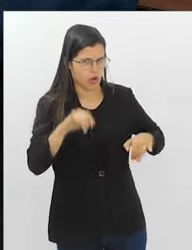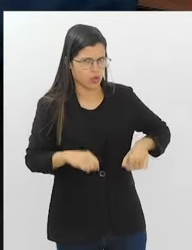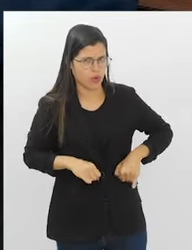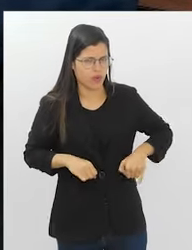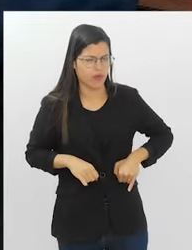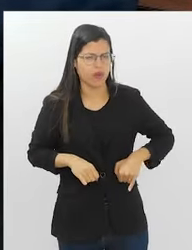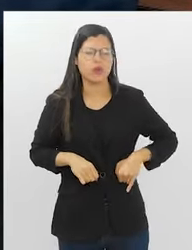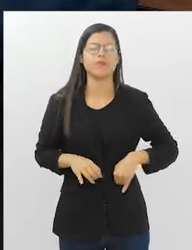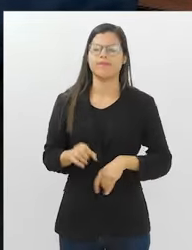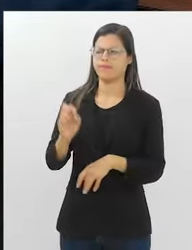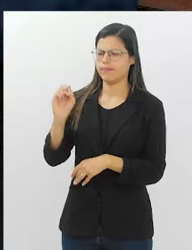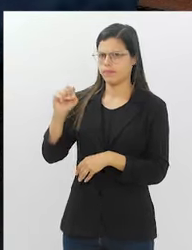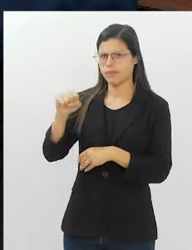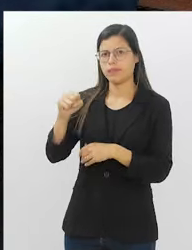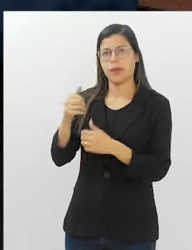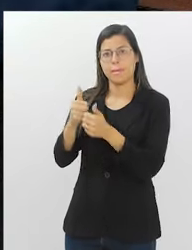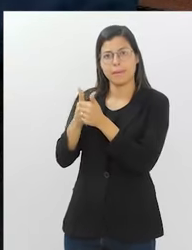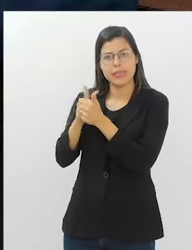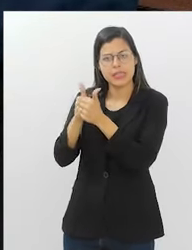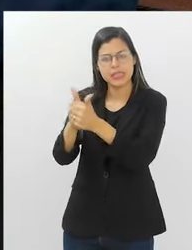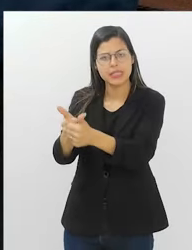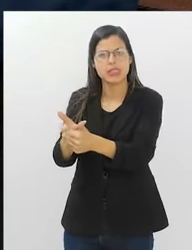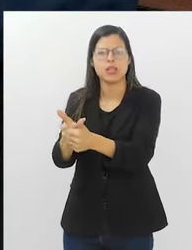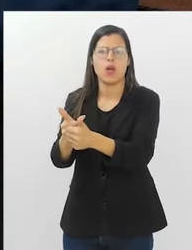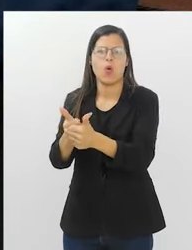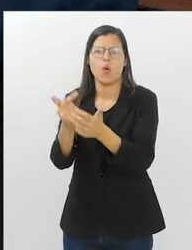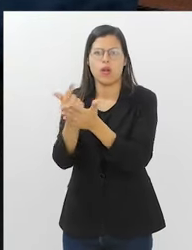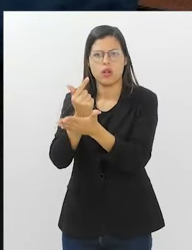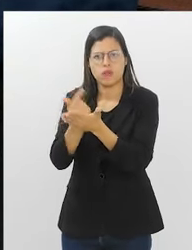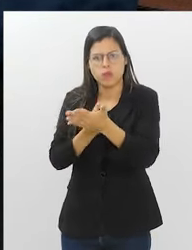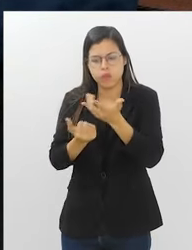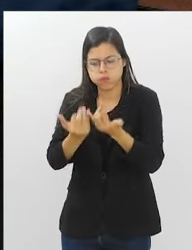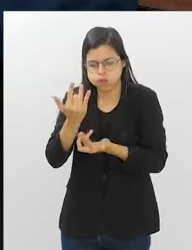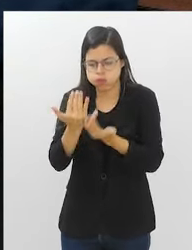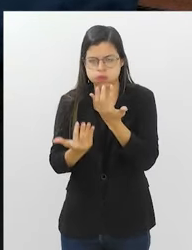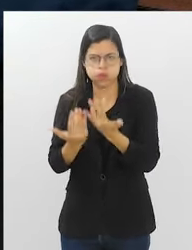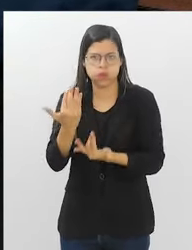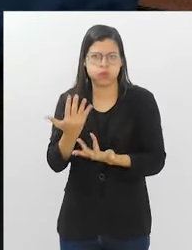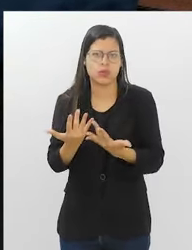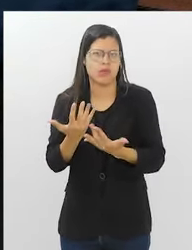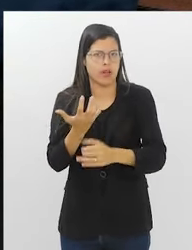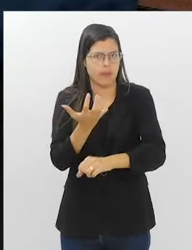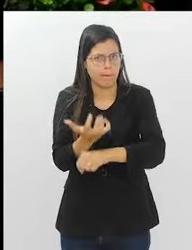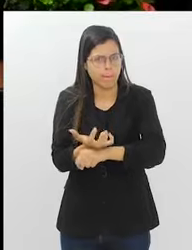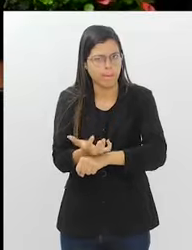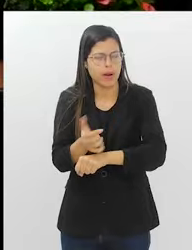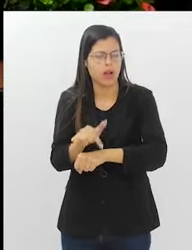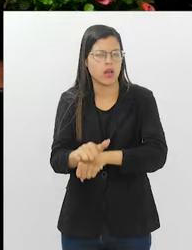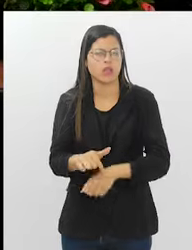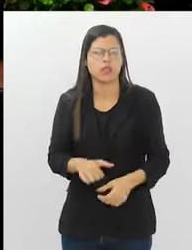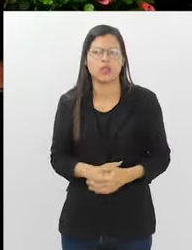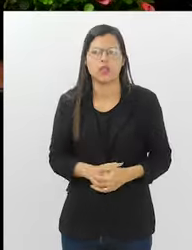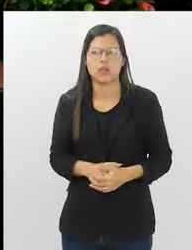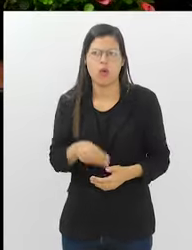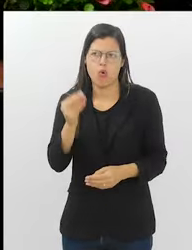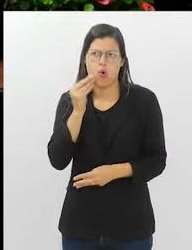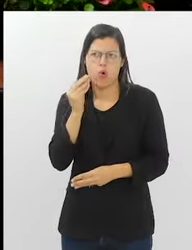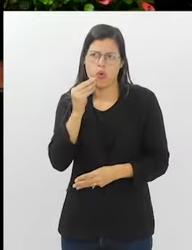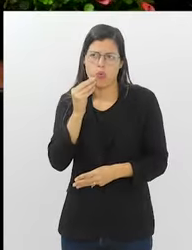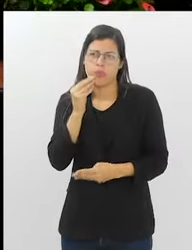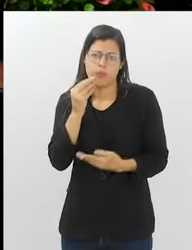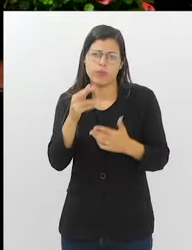pouco, Ou né? muito, sofreu perseguição, os livros foram queimados em praça pública,